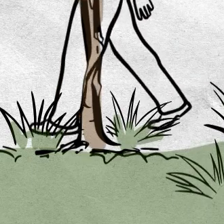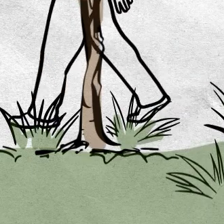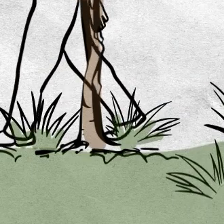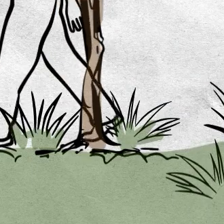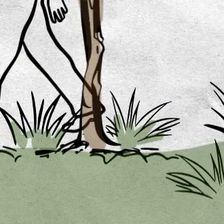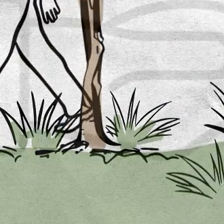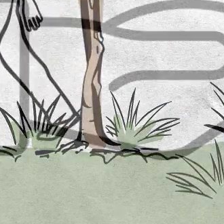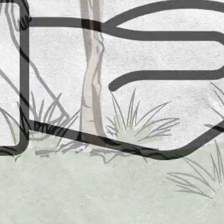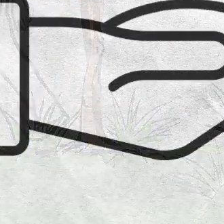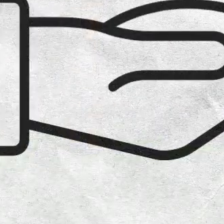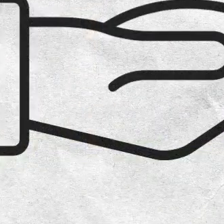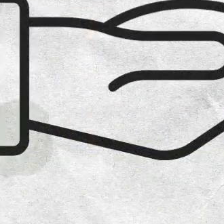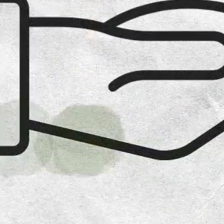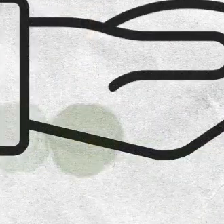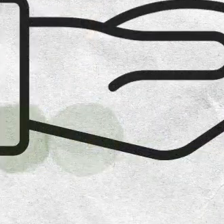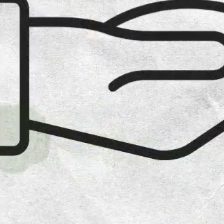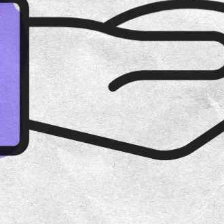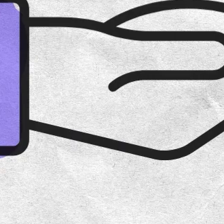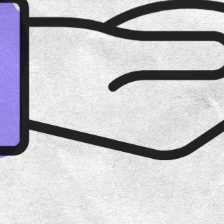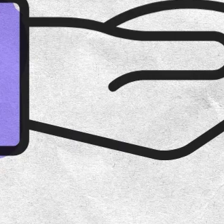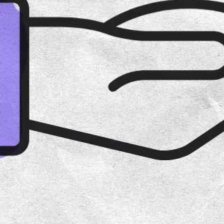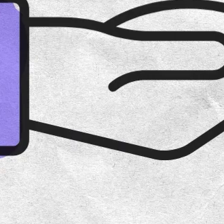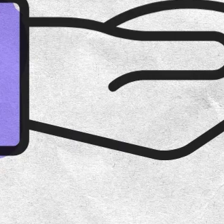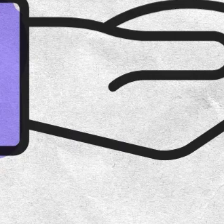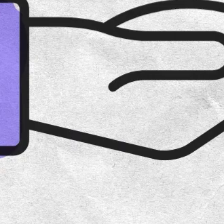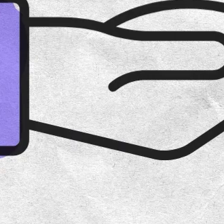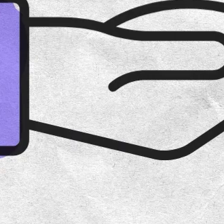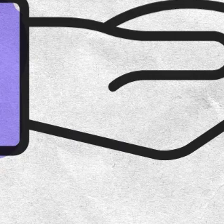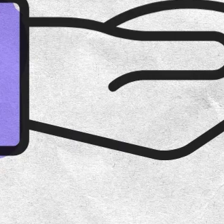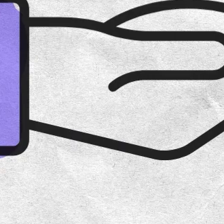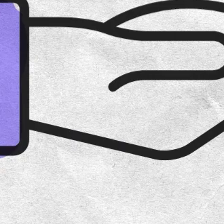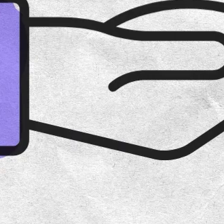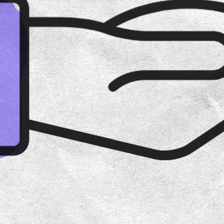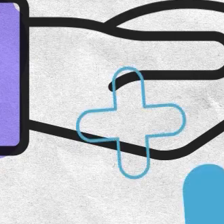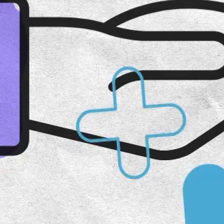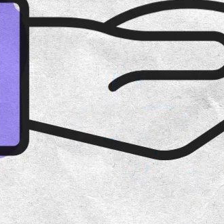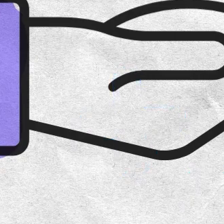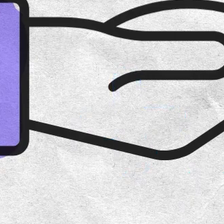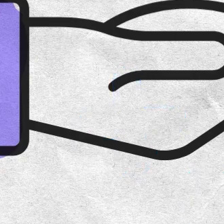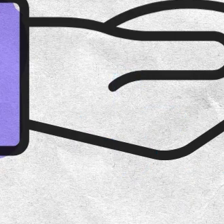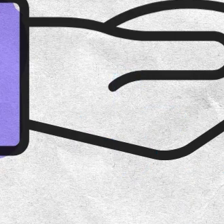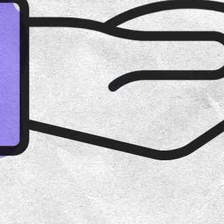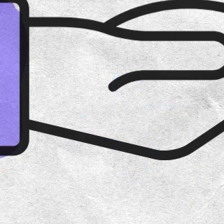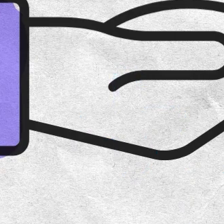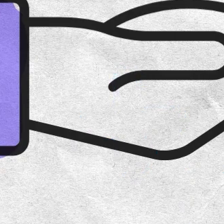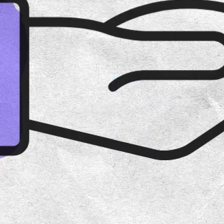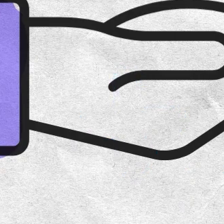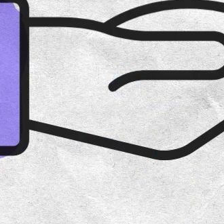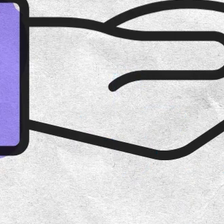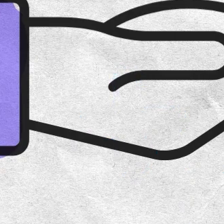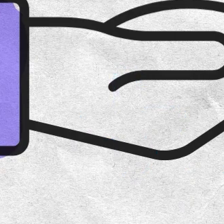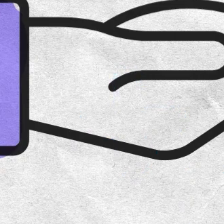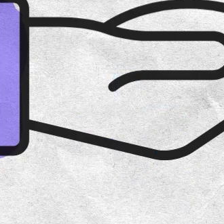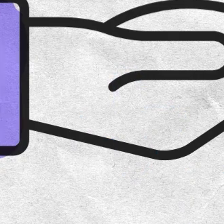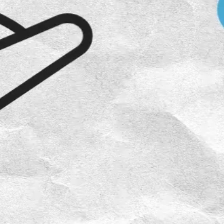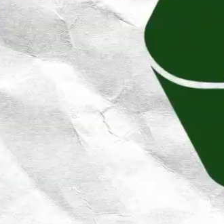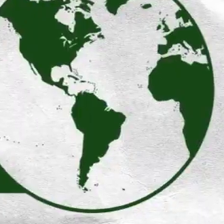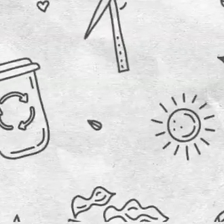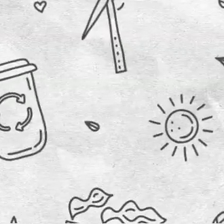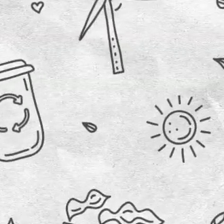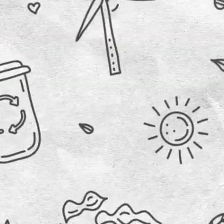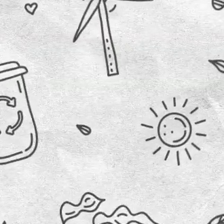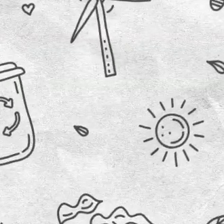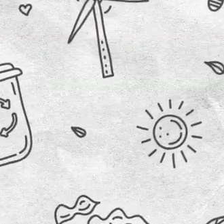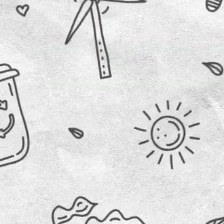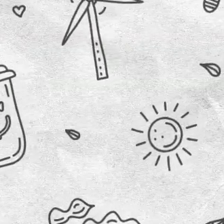mental. Por isso, investir na preservação das áreas verdes não é apenas um benefício para o meio ambiente, mas também essencial